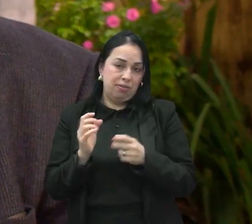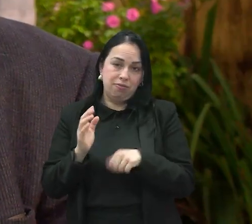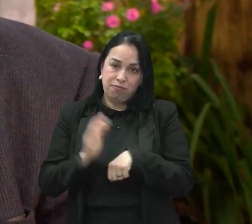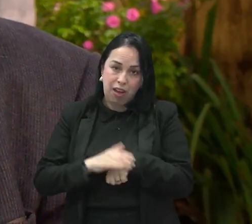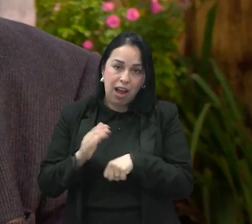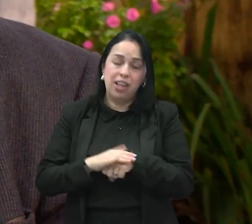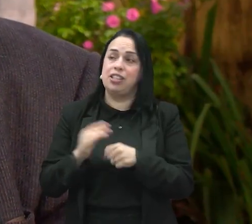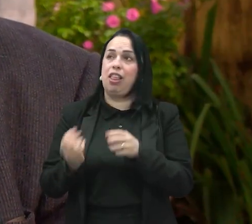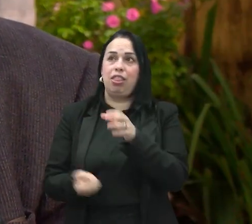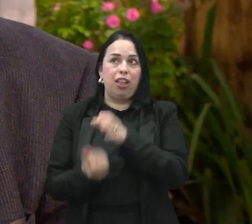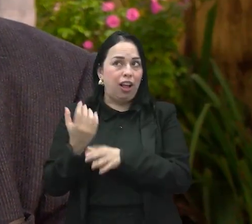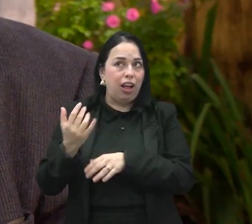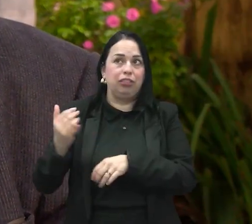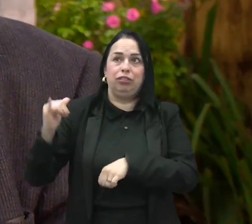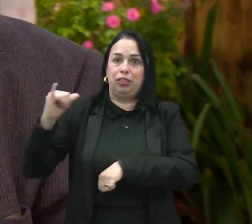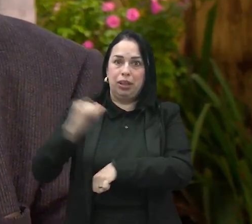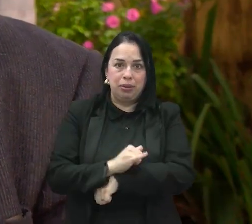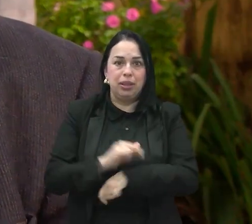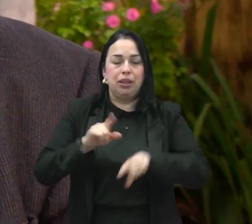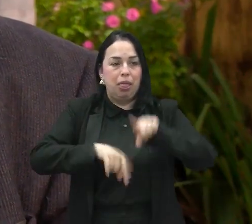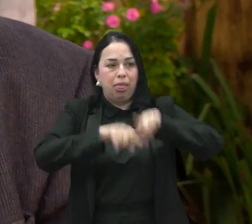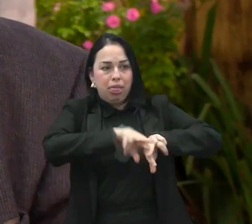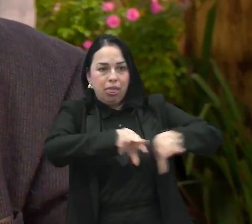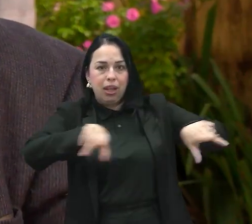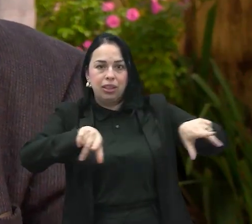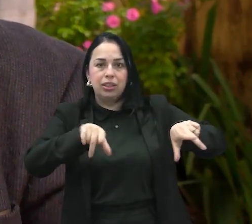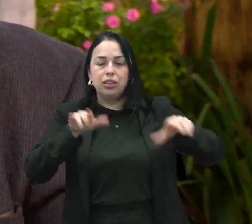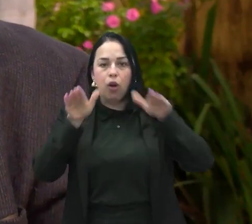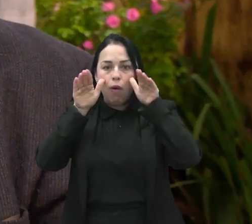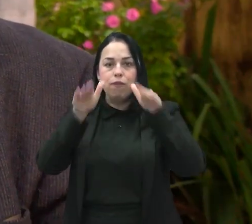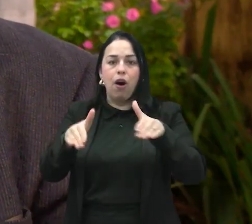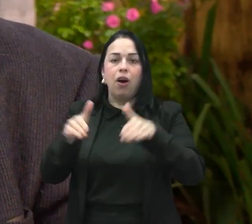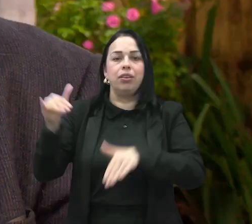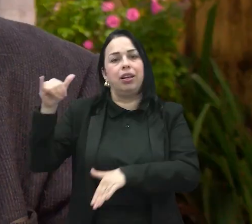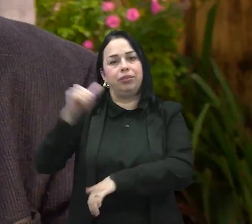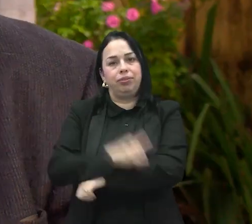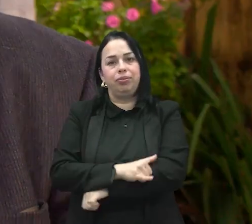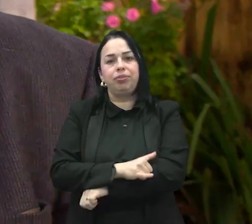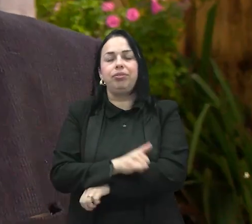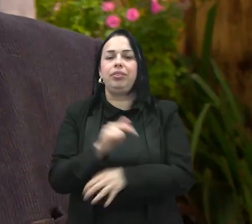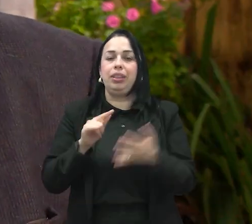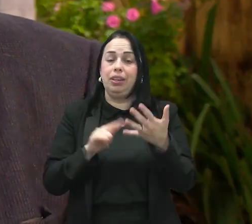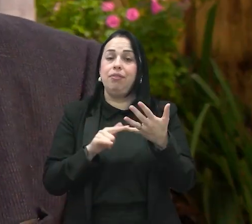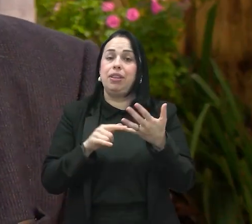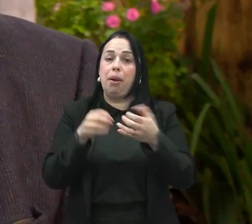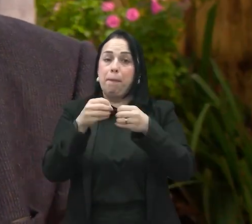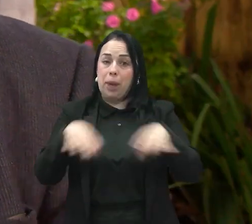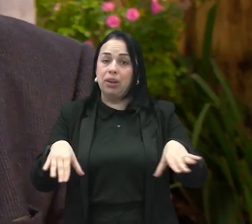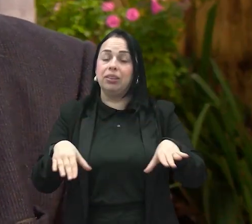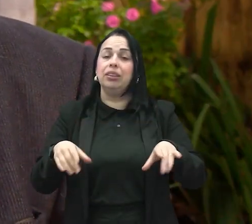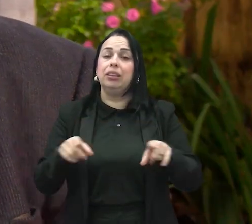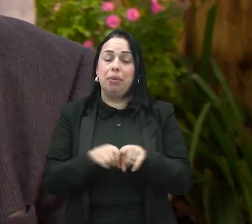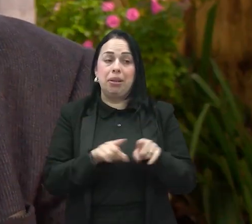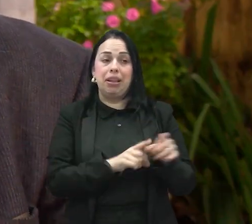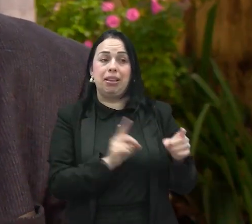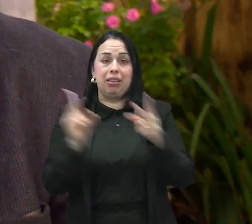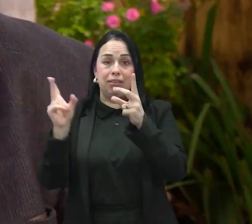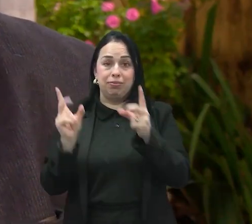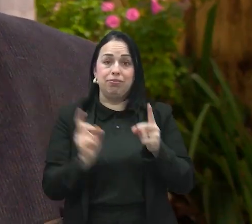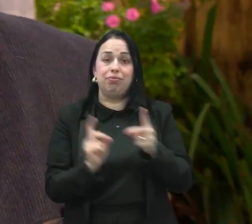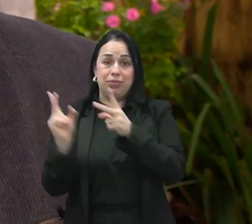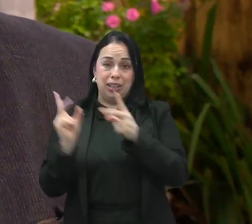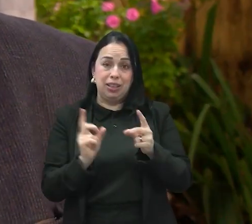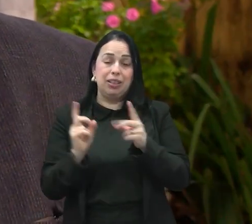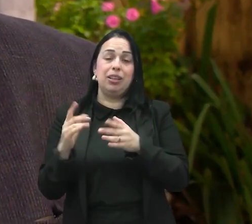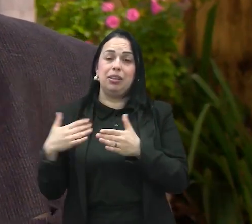serviços, fabricação de peças, né, e de demais produtos relacionados a isso. E com isso a gente vai ter um impacto na cadeia produtiva